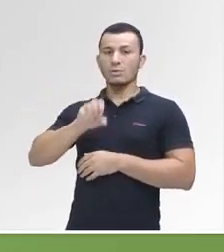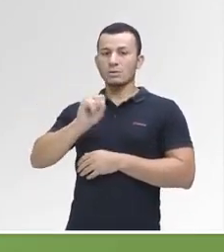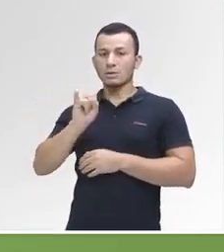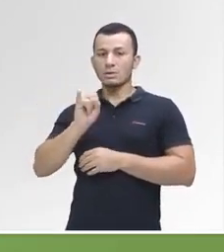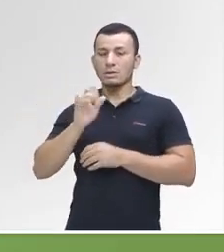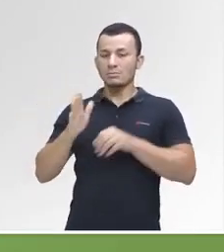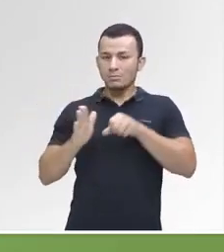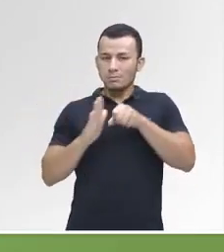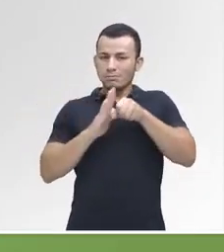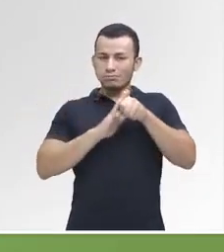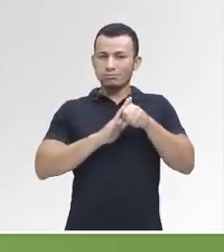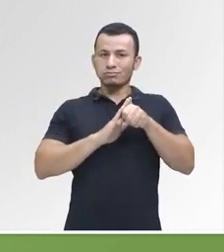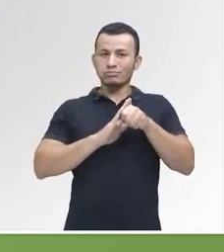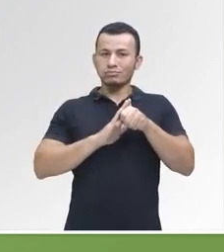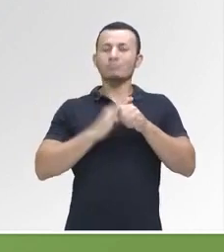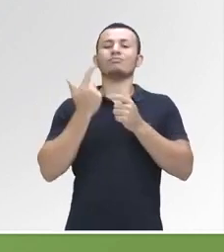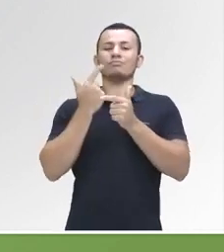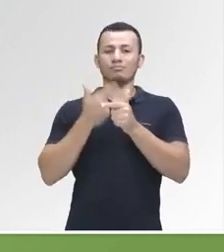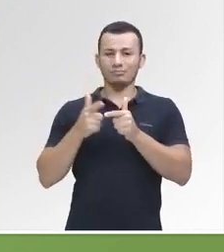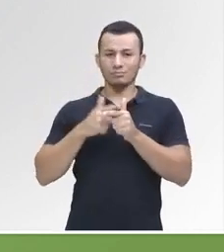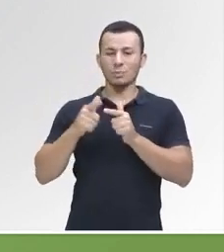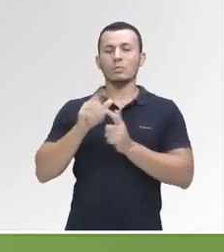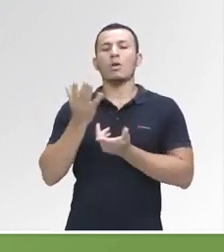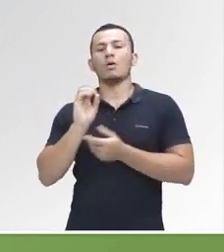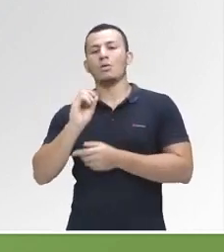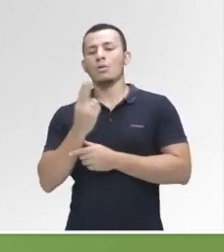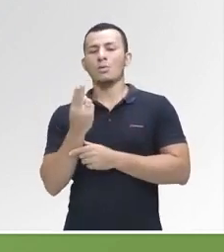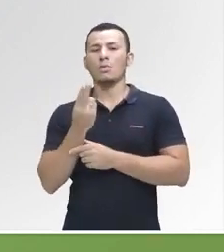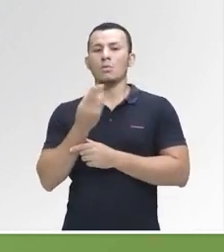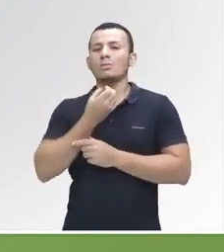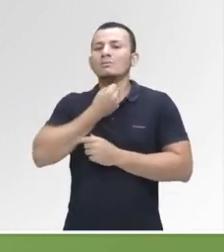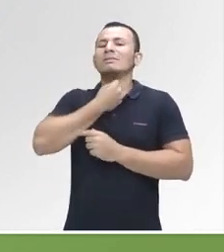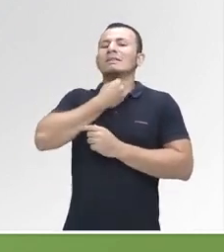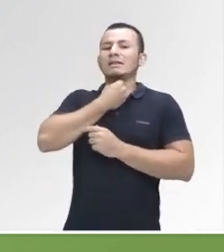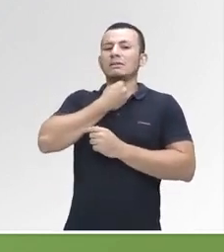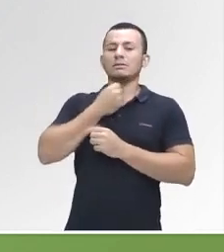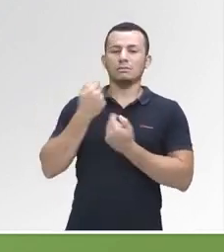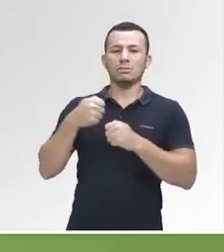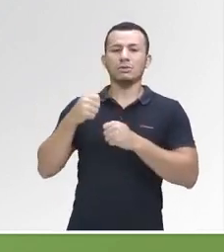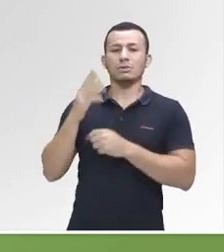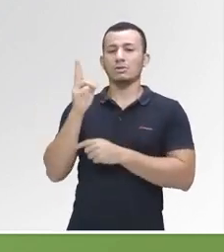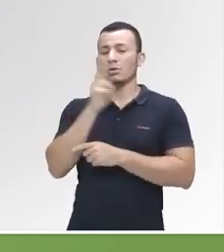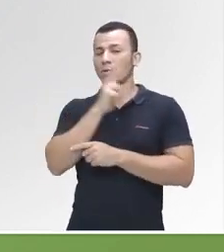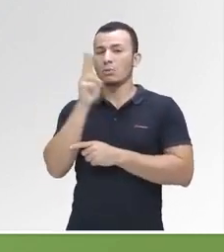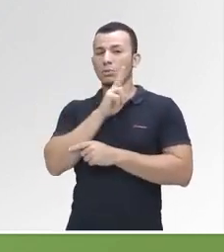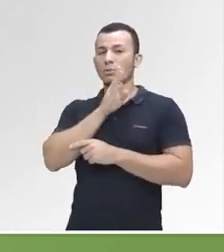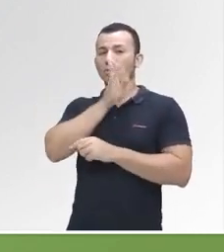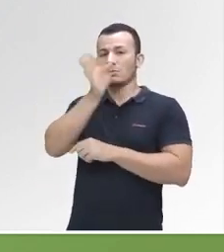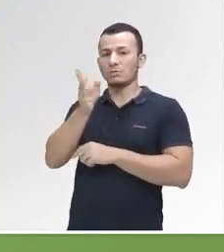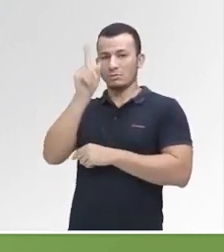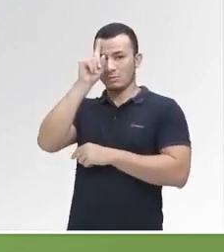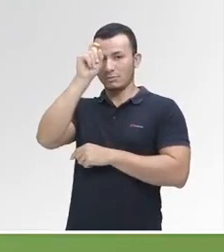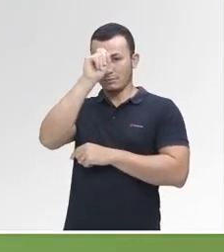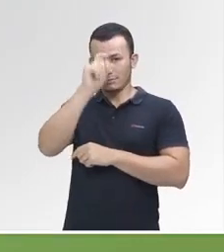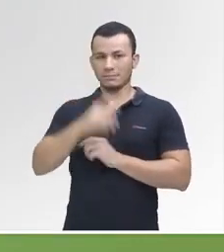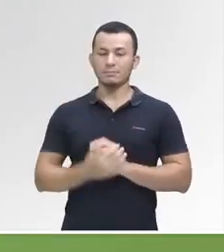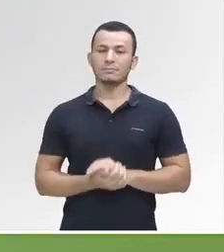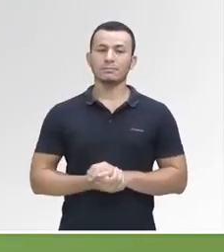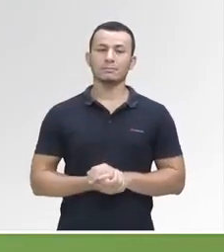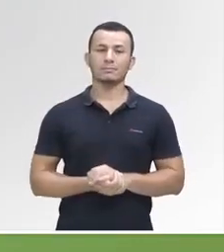bloqueio, tiver algum engasgo, é necessário que sejam tomadas medidas o mais rápido possível. E